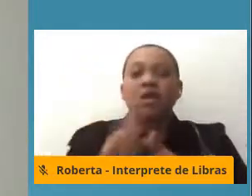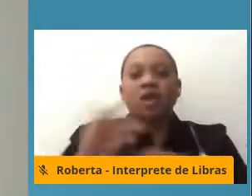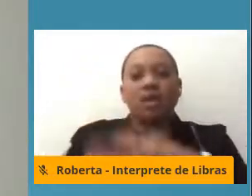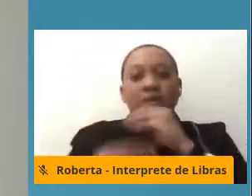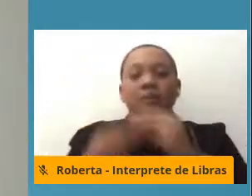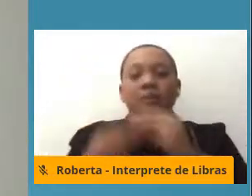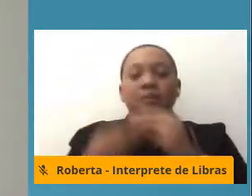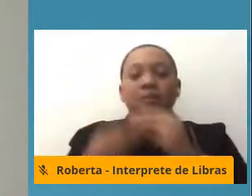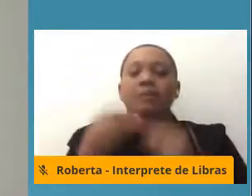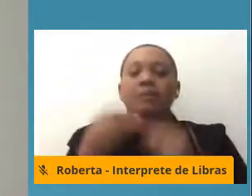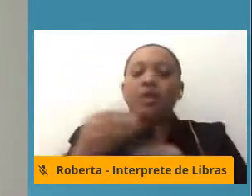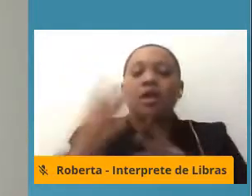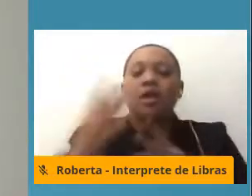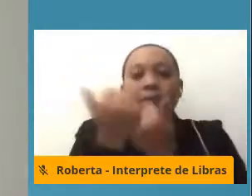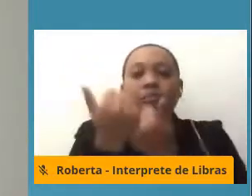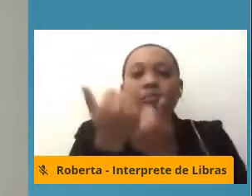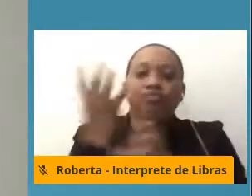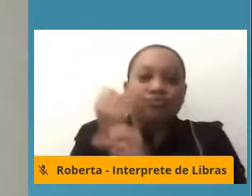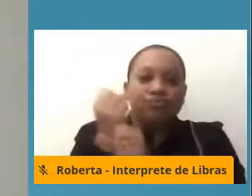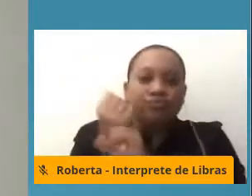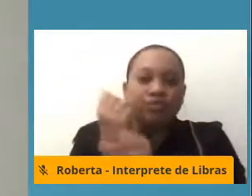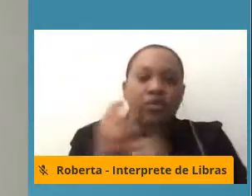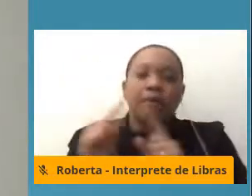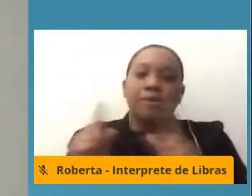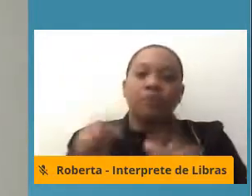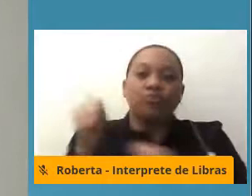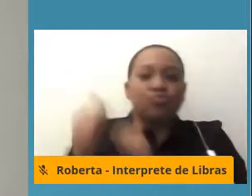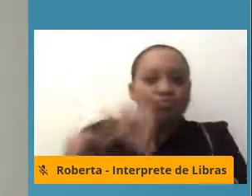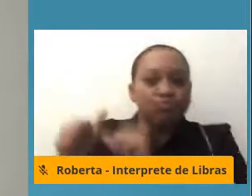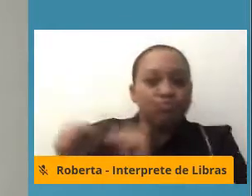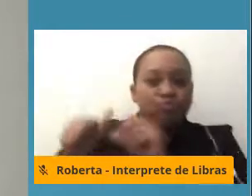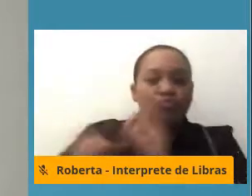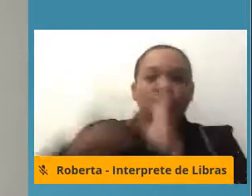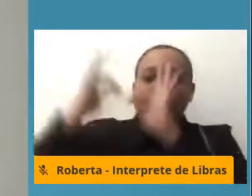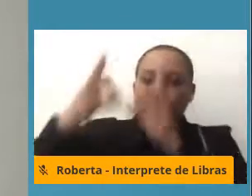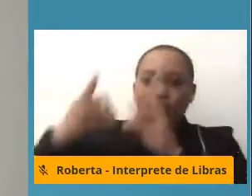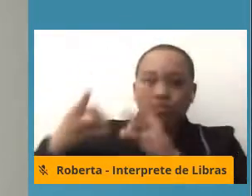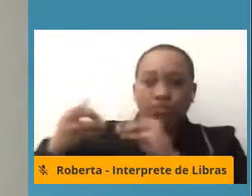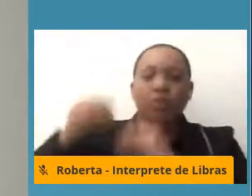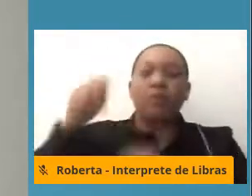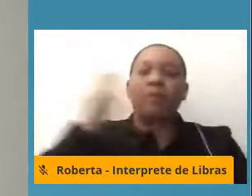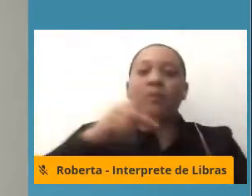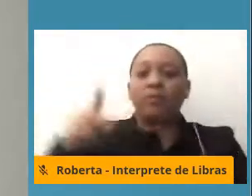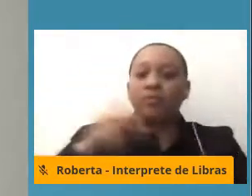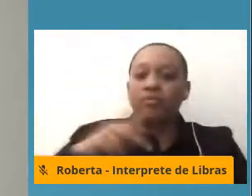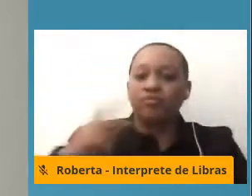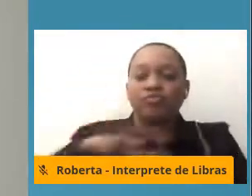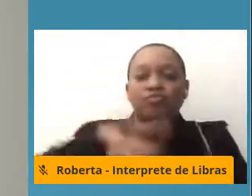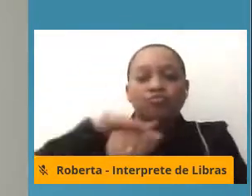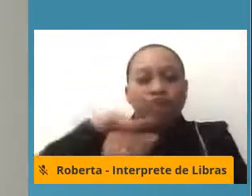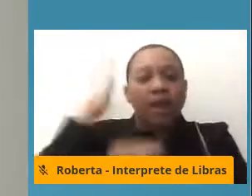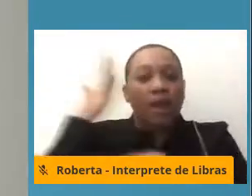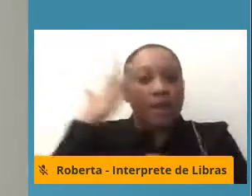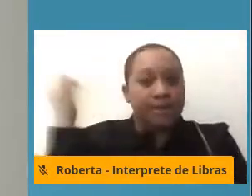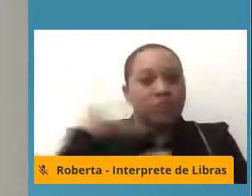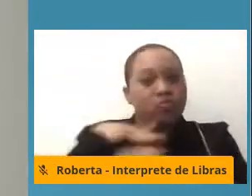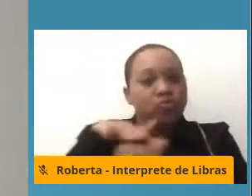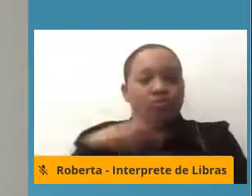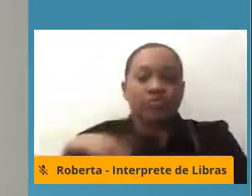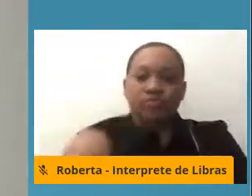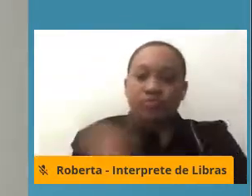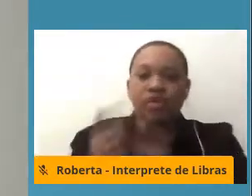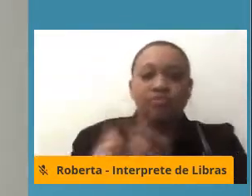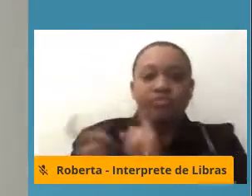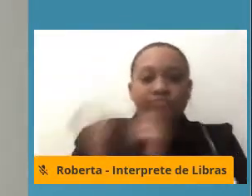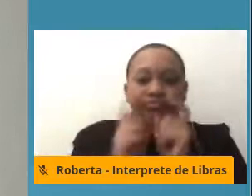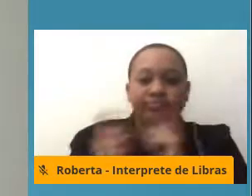parceria de divulgação, né, e o professor Fábio vai vir conversar um pouquinho com a gente. Então, a qualquer pessoa que tenha ajudado, né, eu